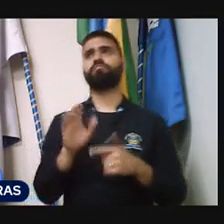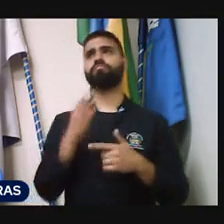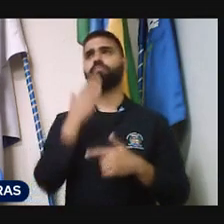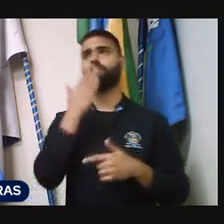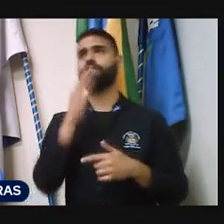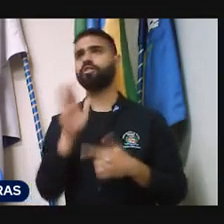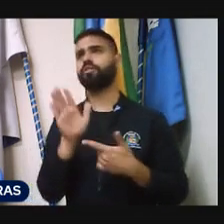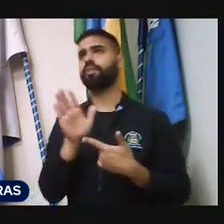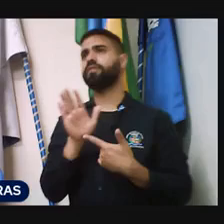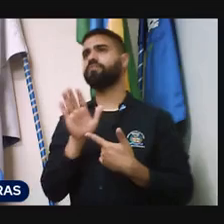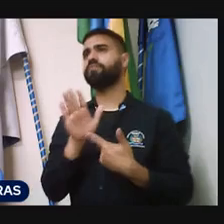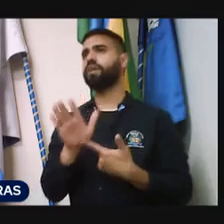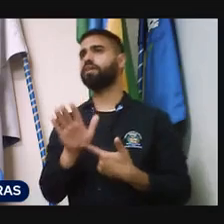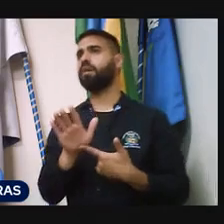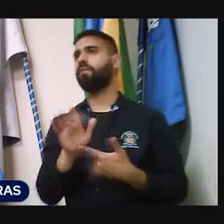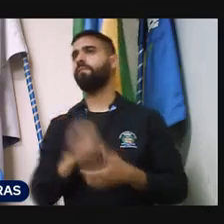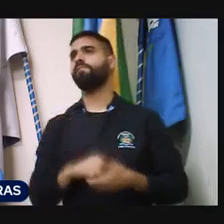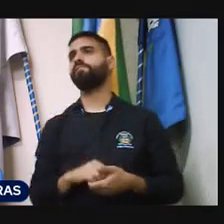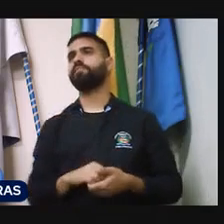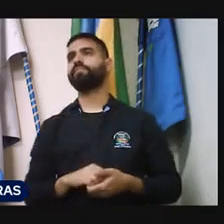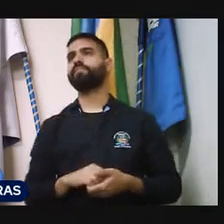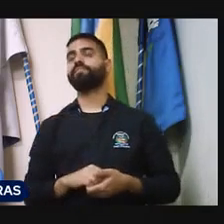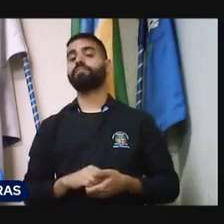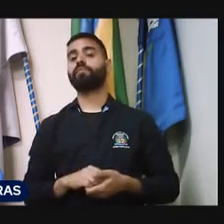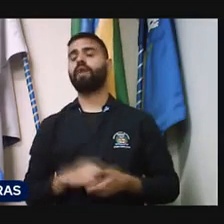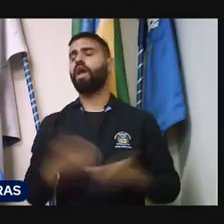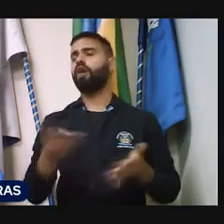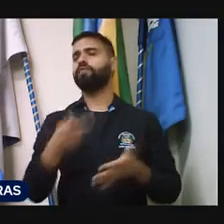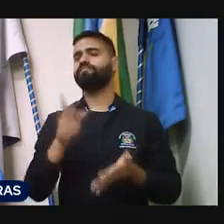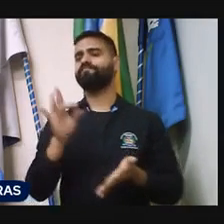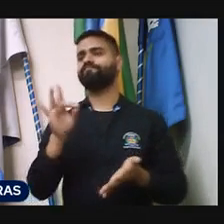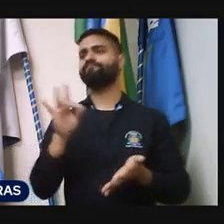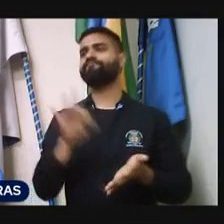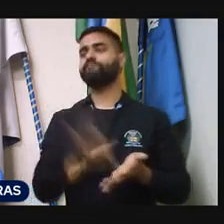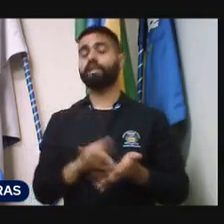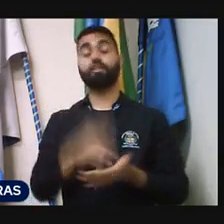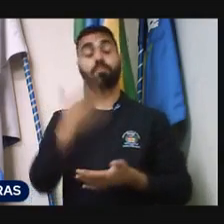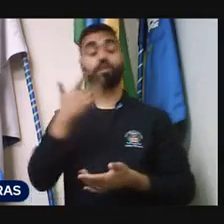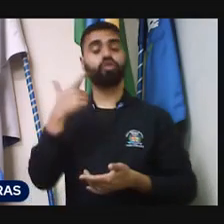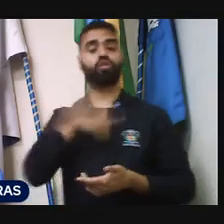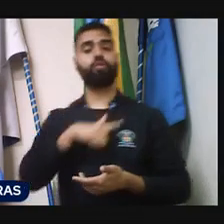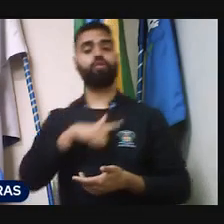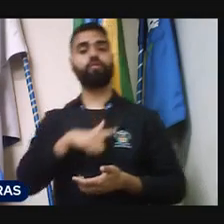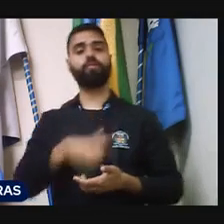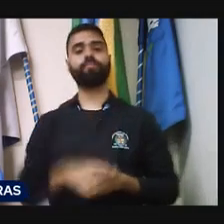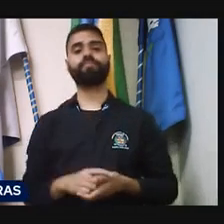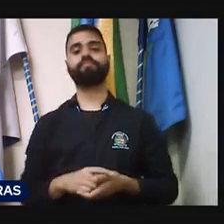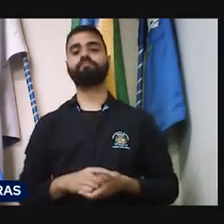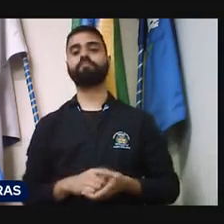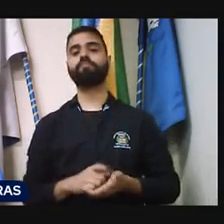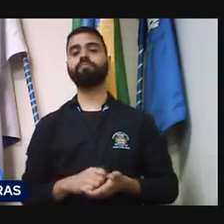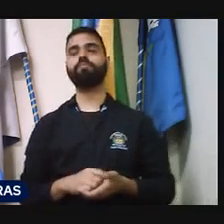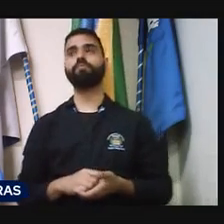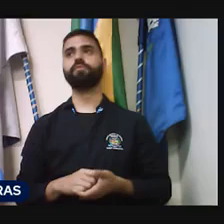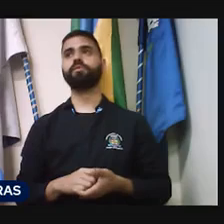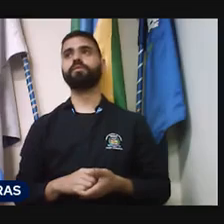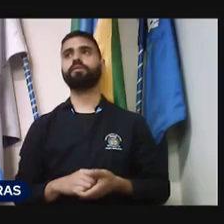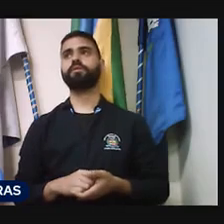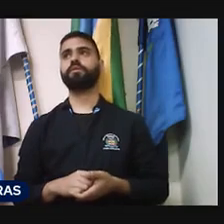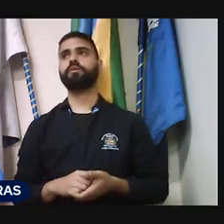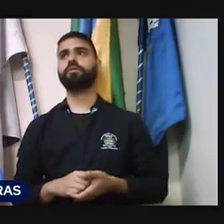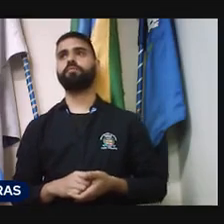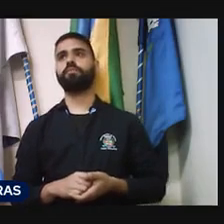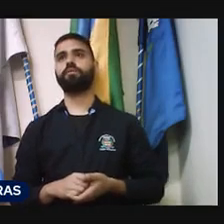agora essa essa esse reafirmamento nesse pedido esse requerimento que eu faço